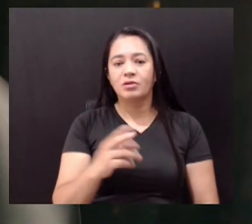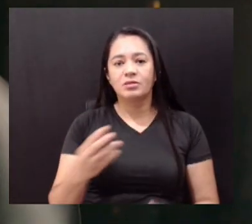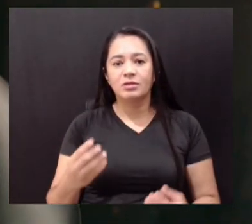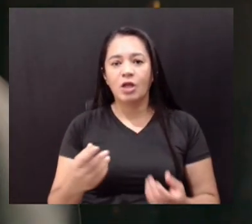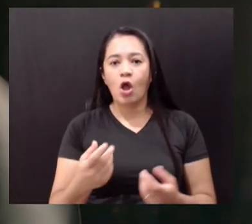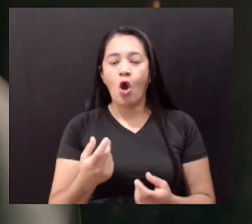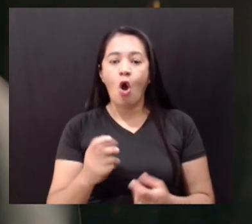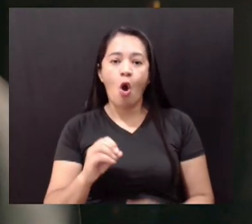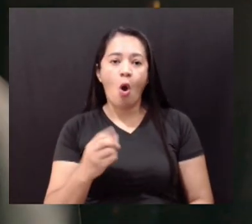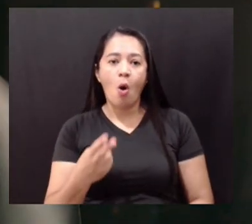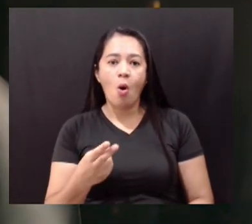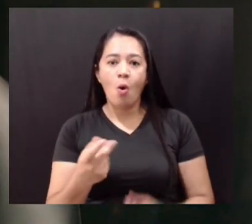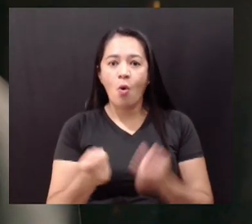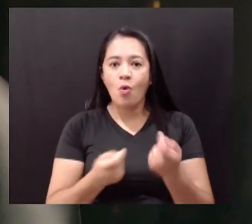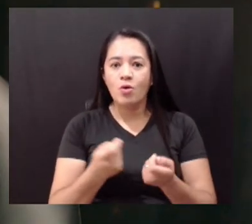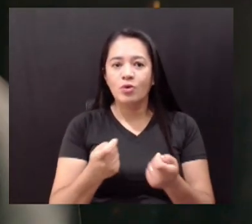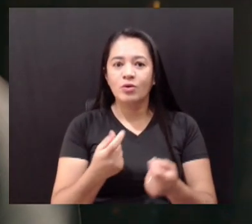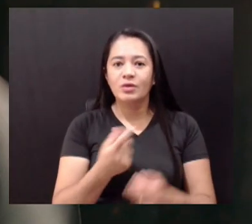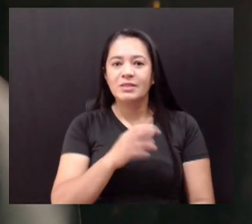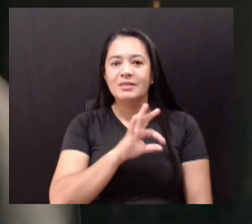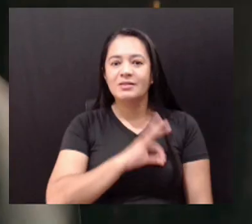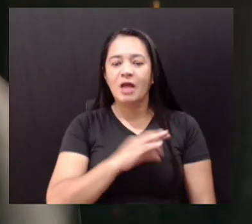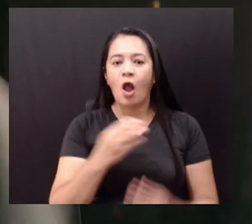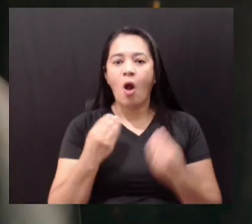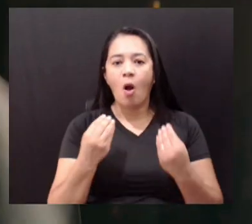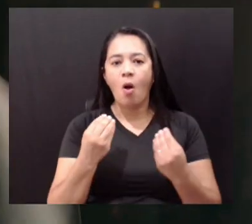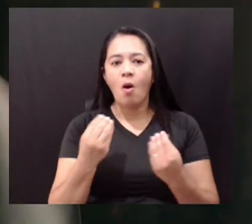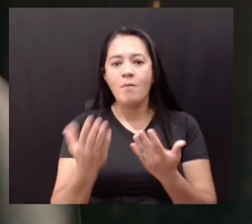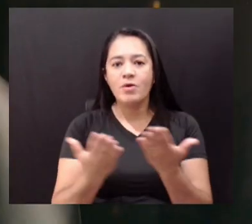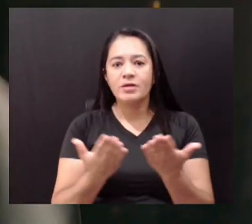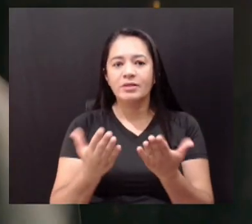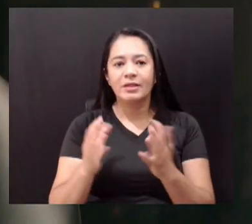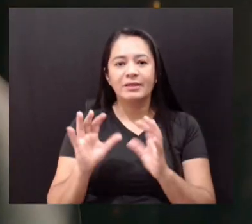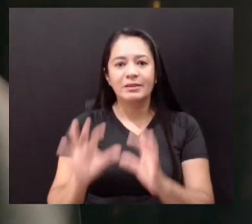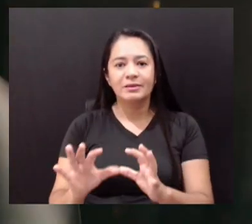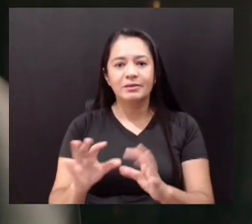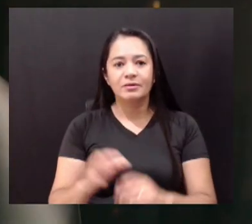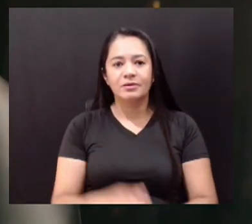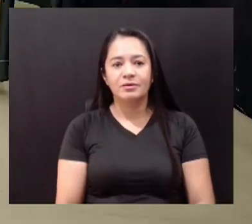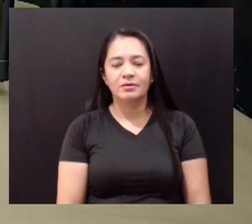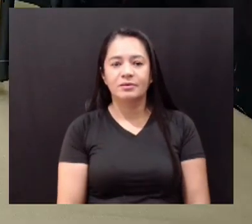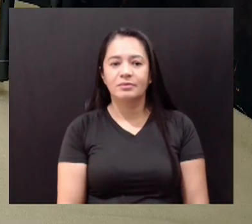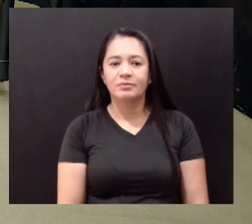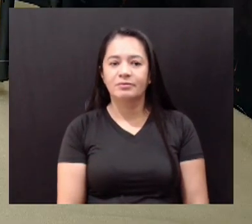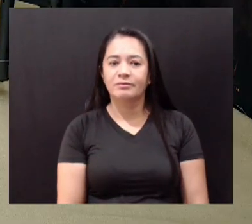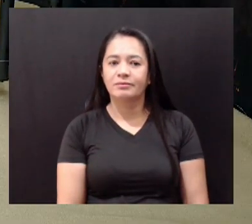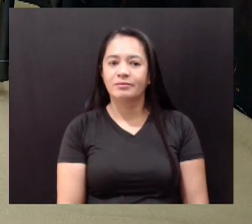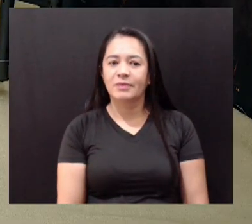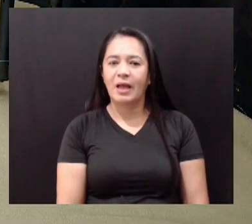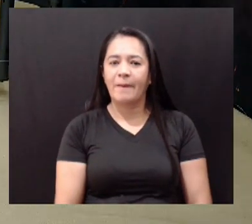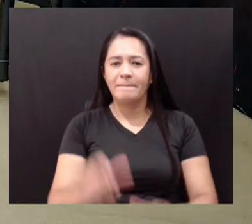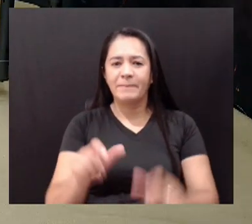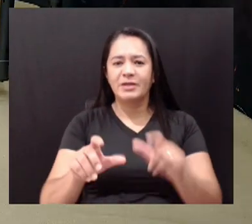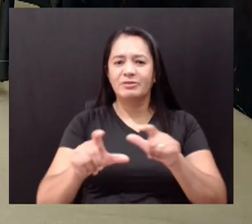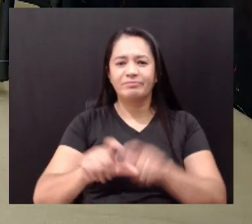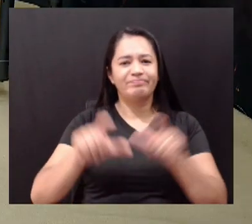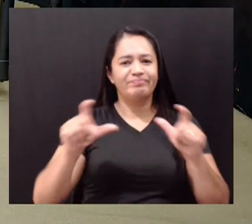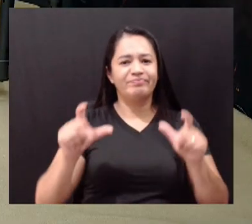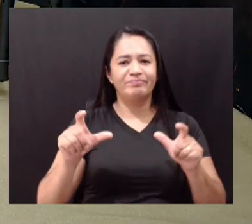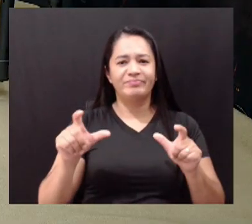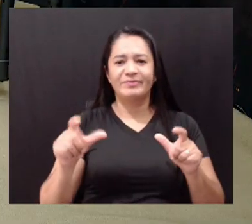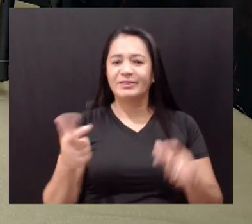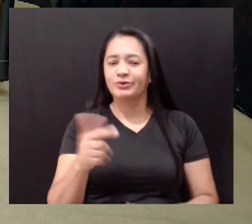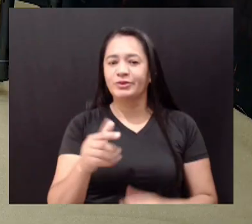salários. Como tratar alguém que ainda não demonstra independência? Alto lá. Vamos lá,